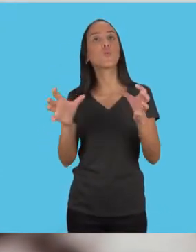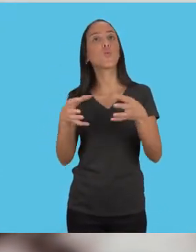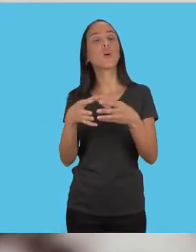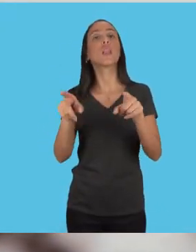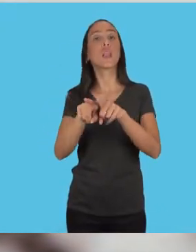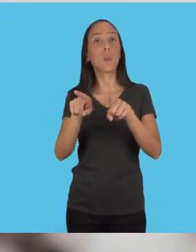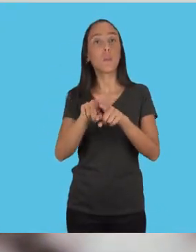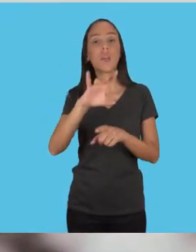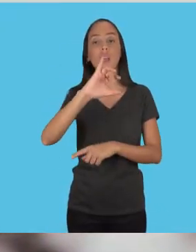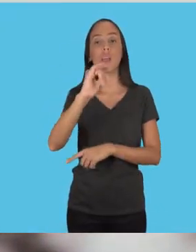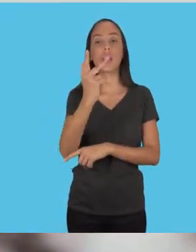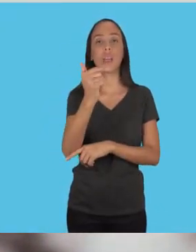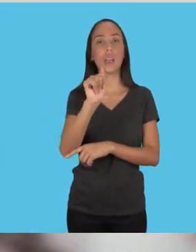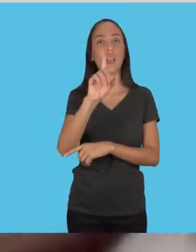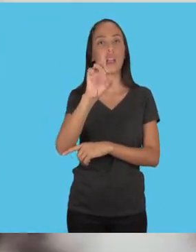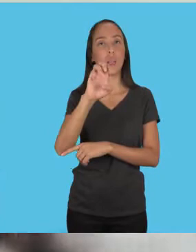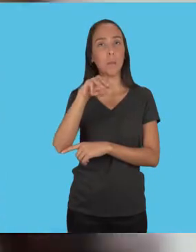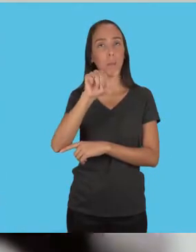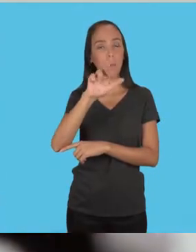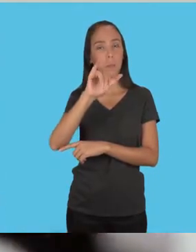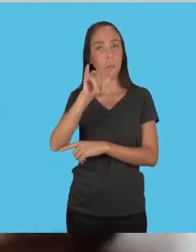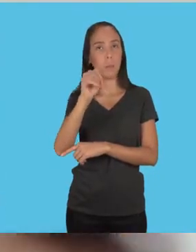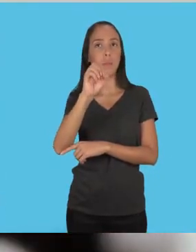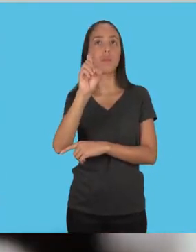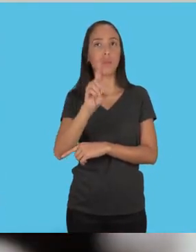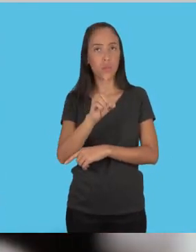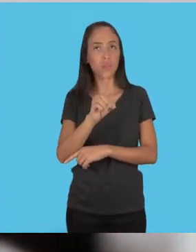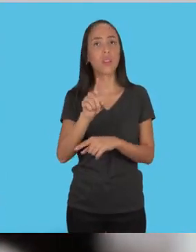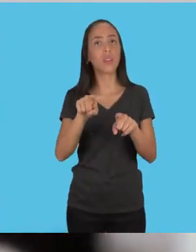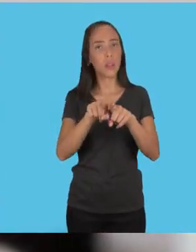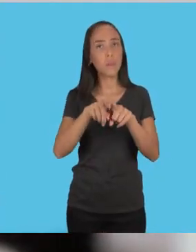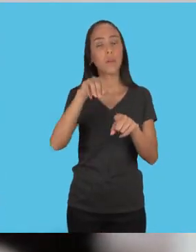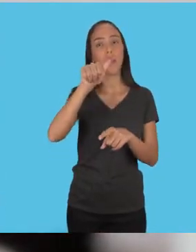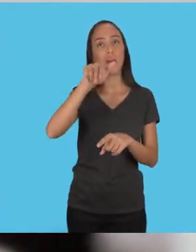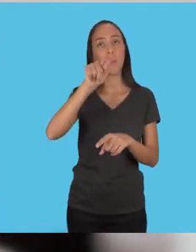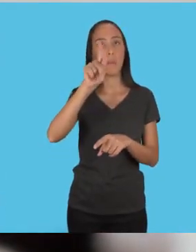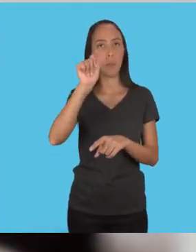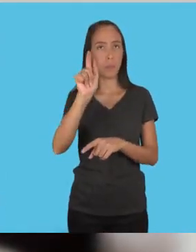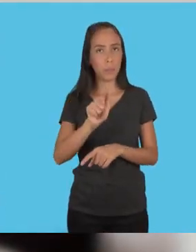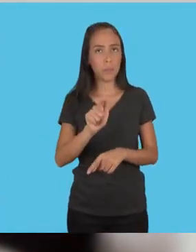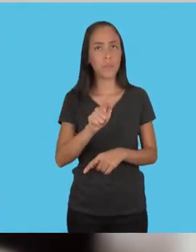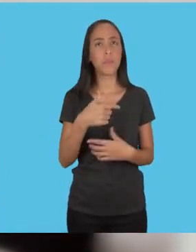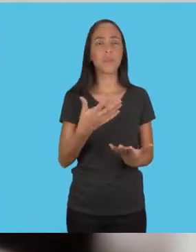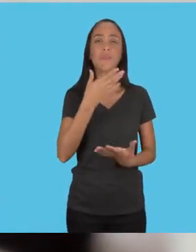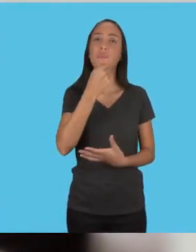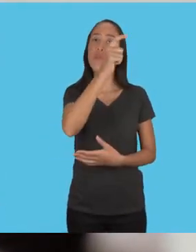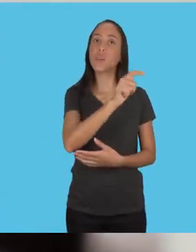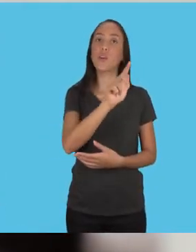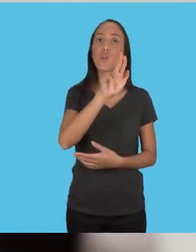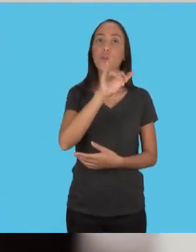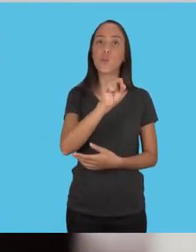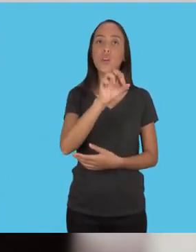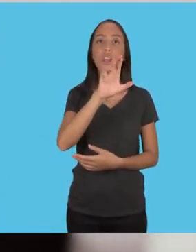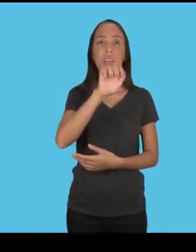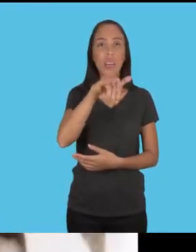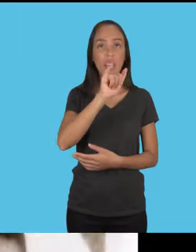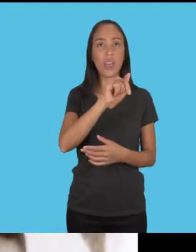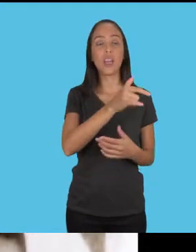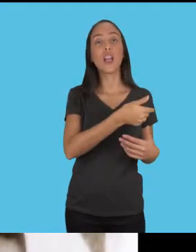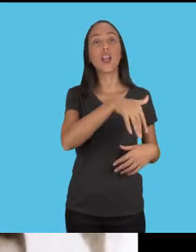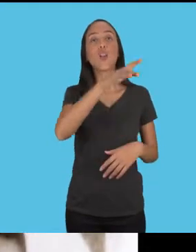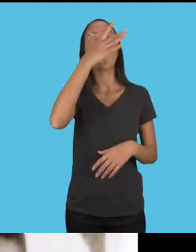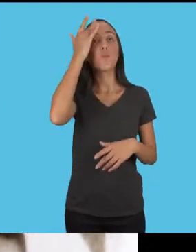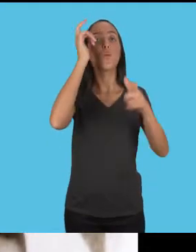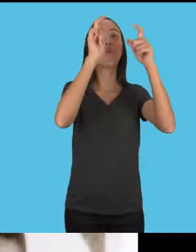e a Ilha do Marajó. Foi para lá, Amapá e Ilha do Marajó. O Luiz Rey levou um pessoal para o Pantanal